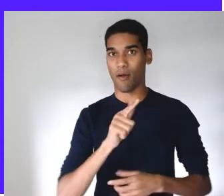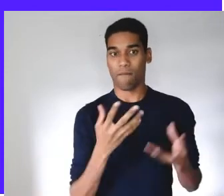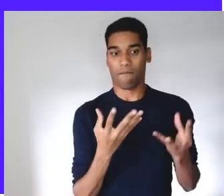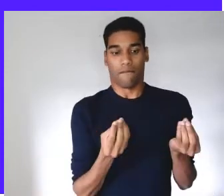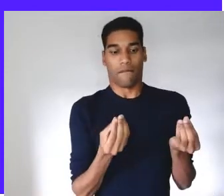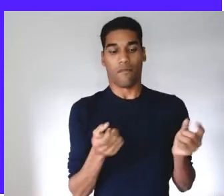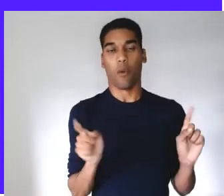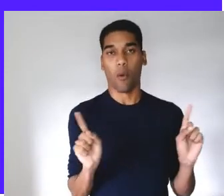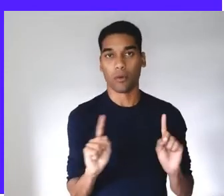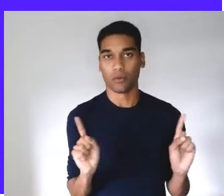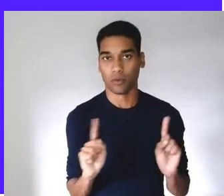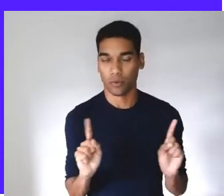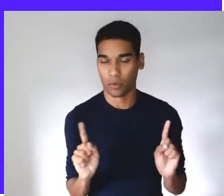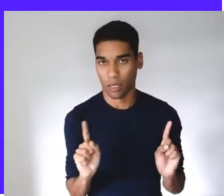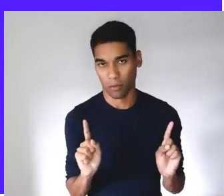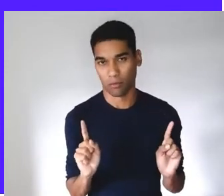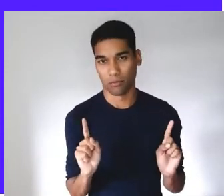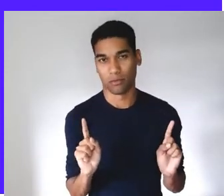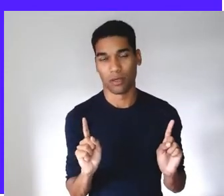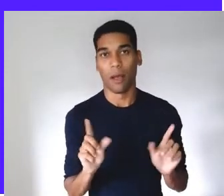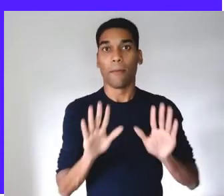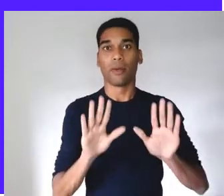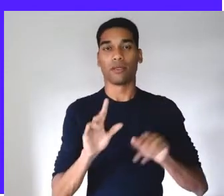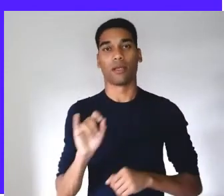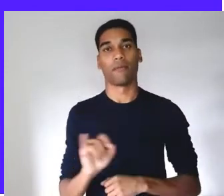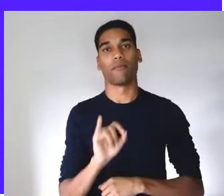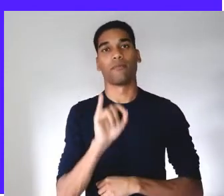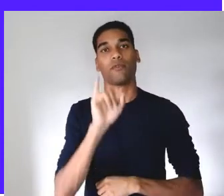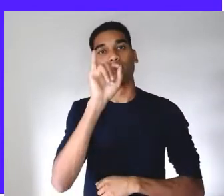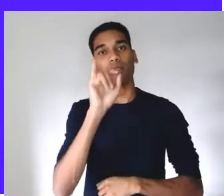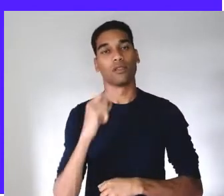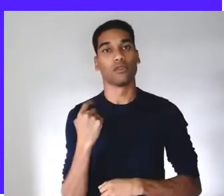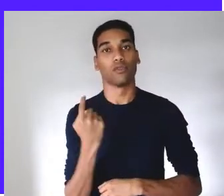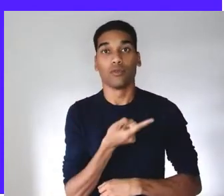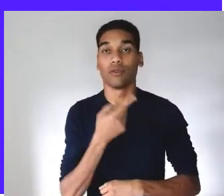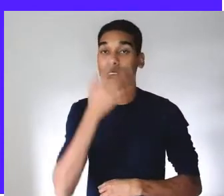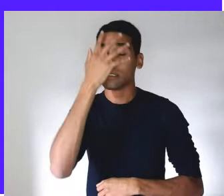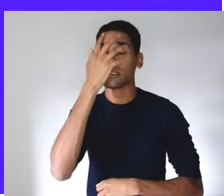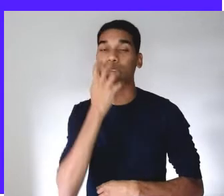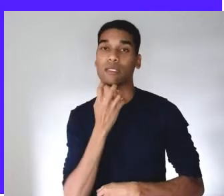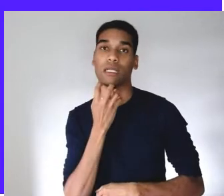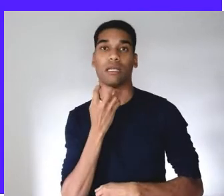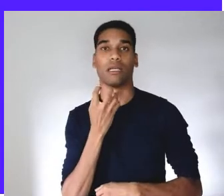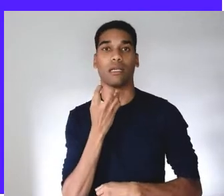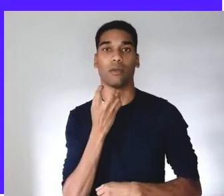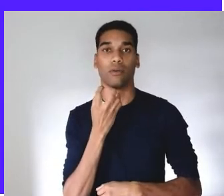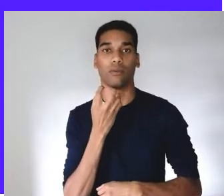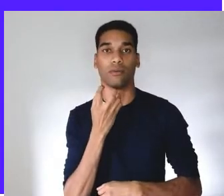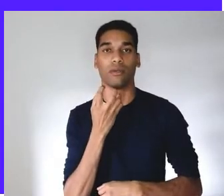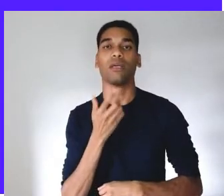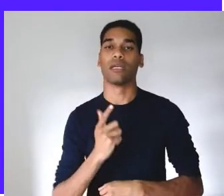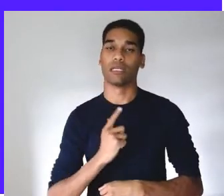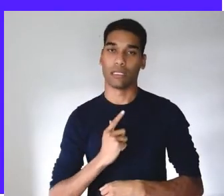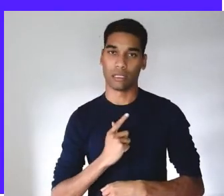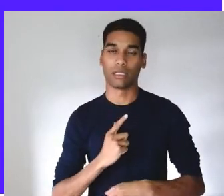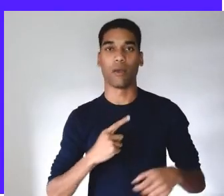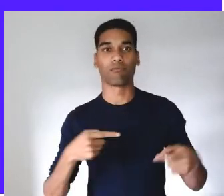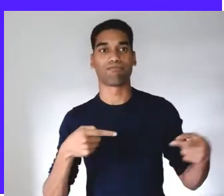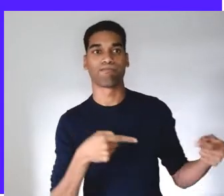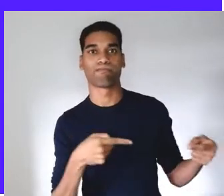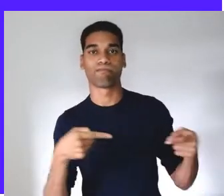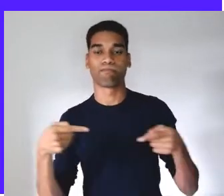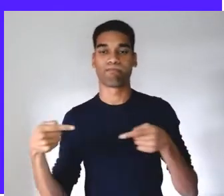precisa encarar com seriedade que há uma disputa ideológica